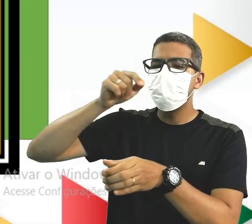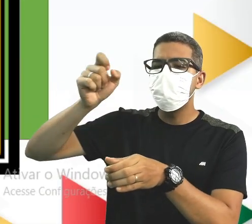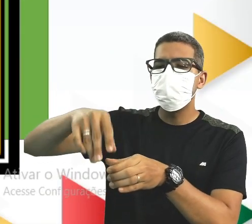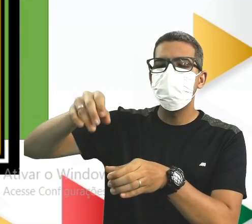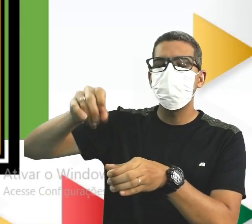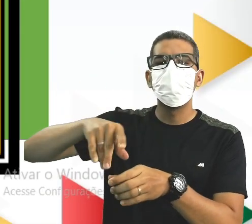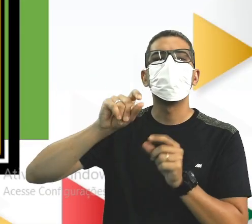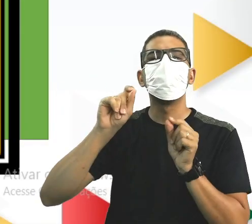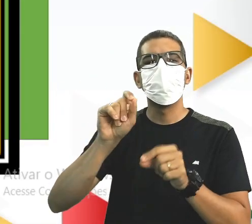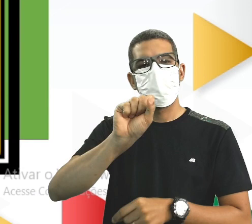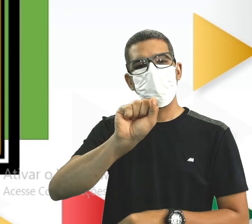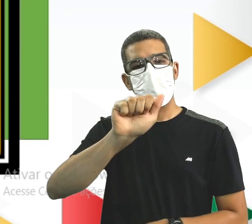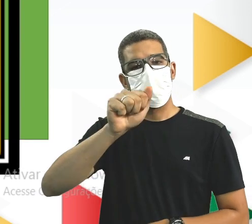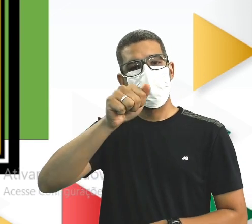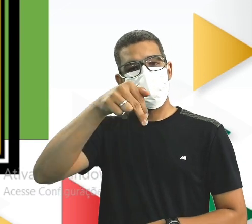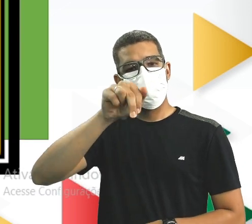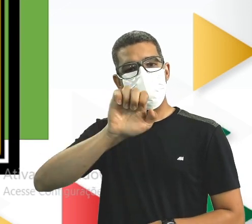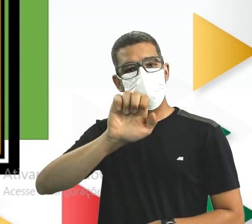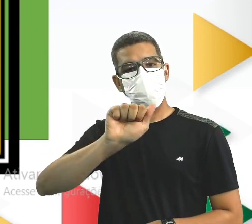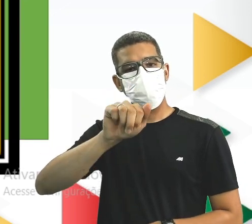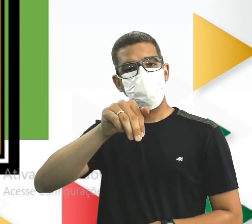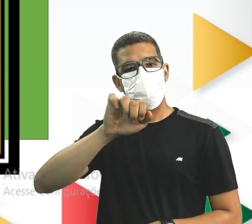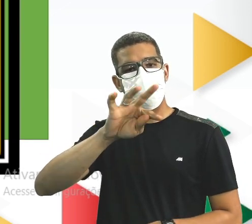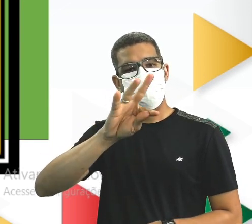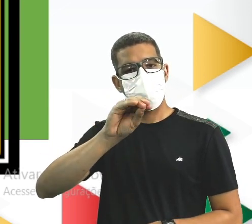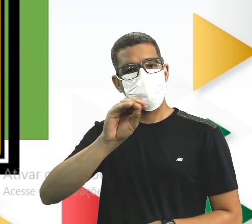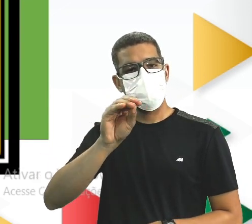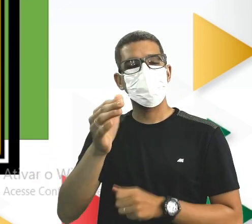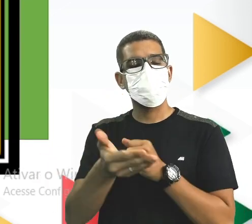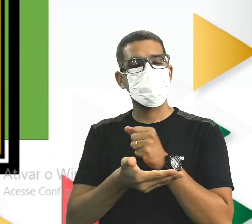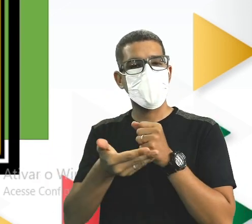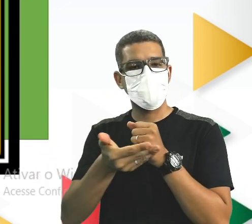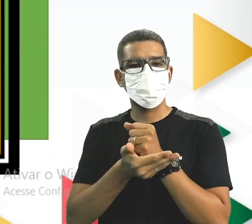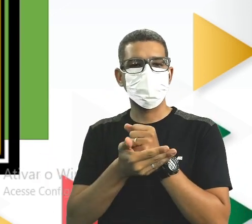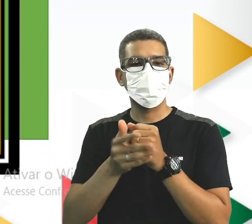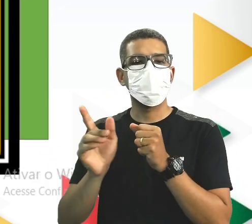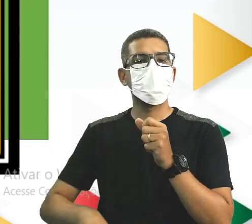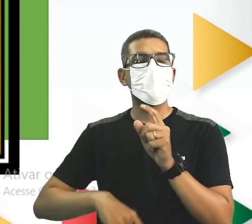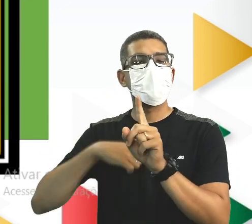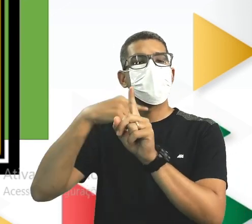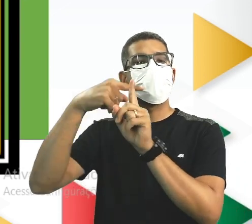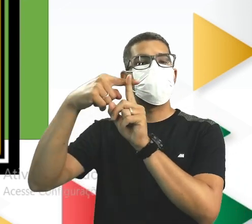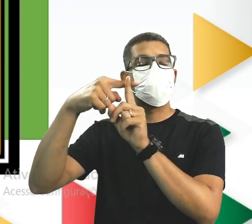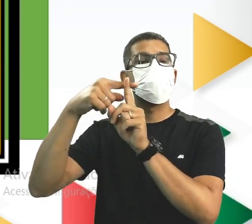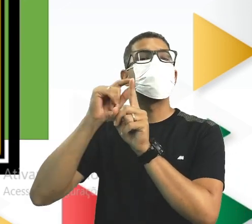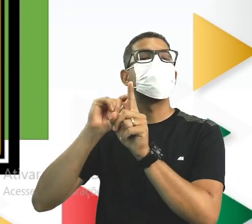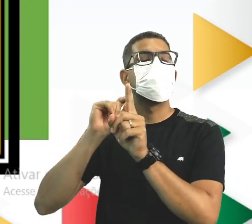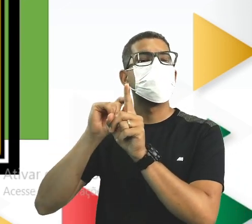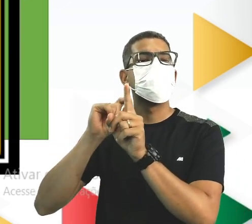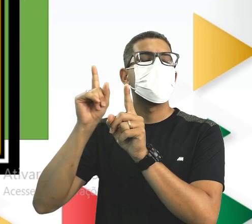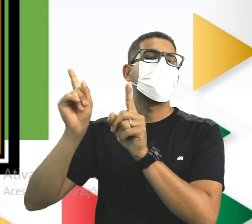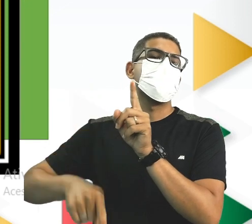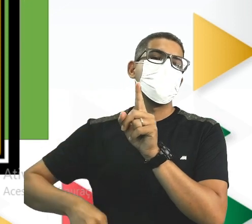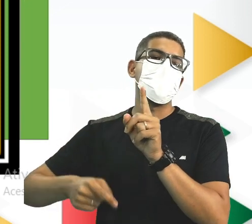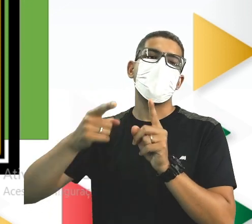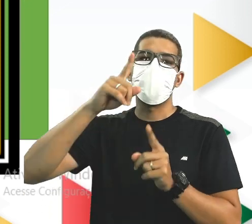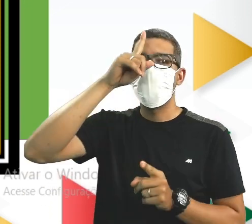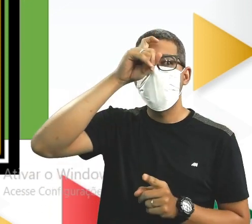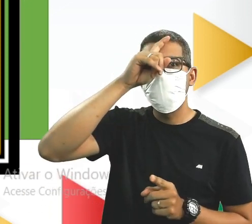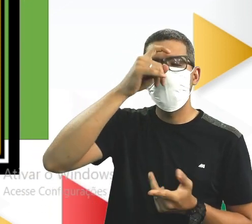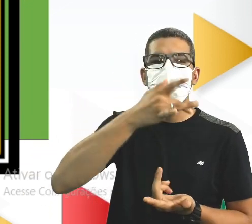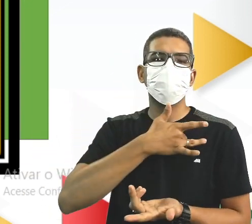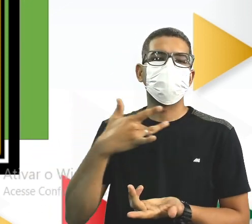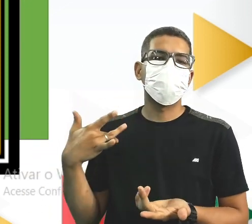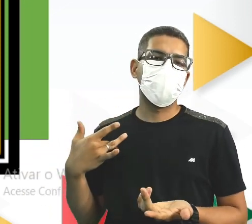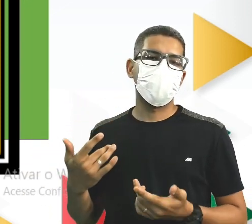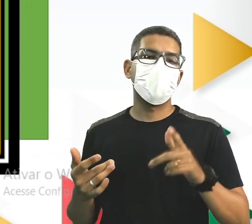básico, água, esgoto. A cruzinha, assim, hospitais, saúde. Uma